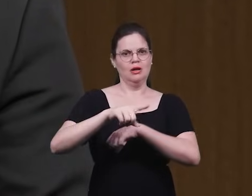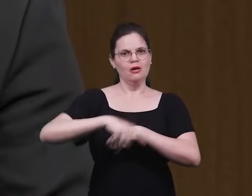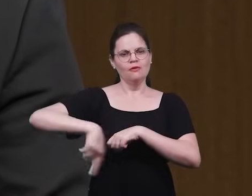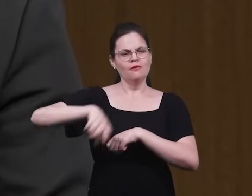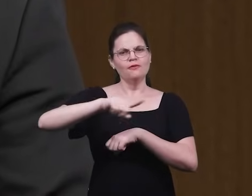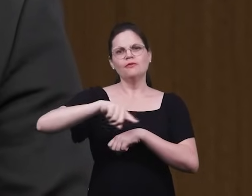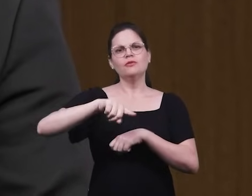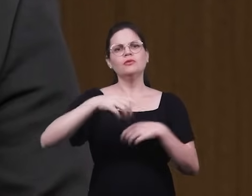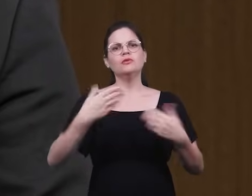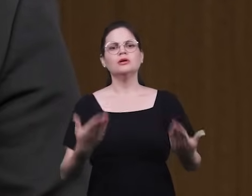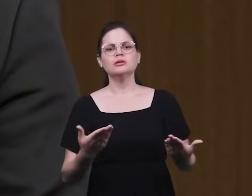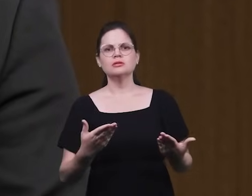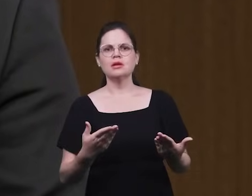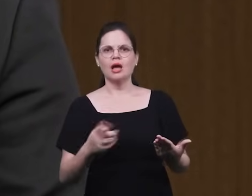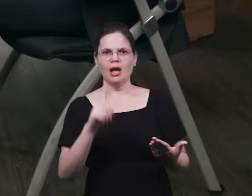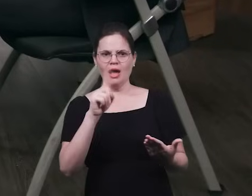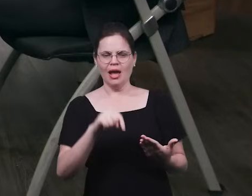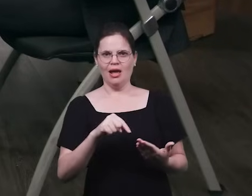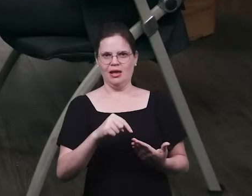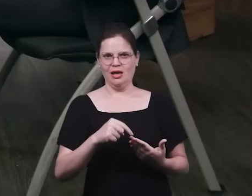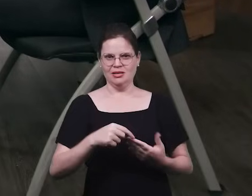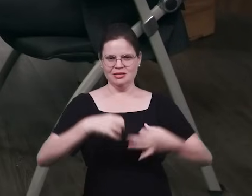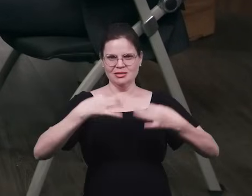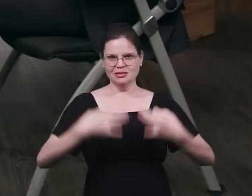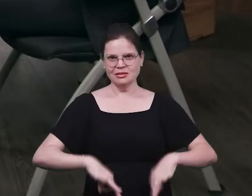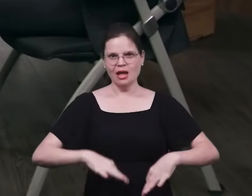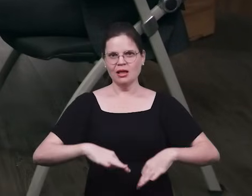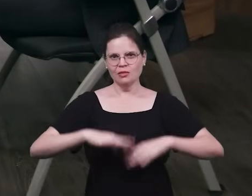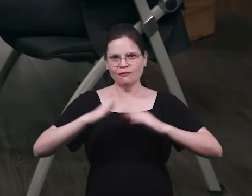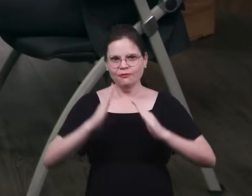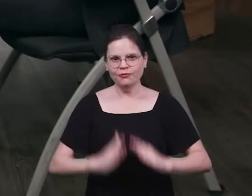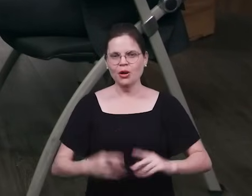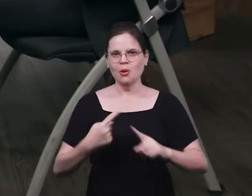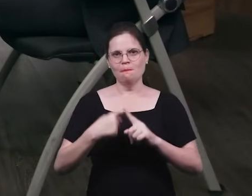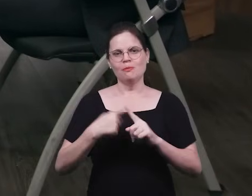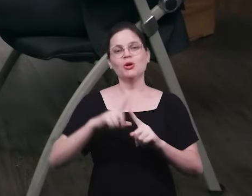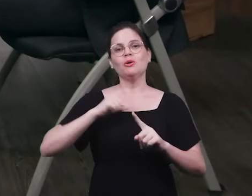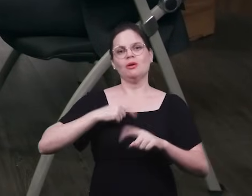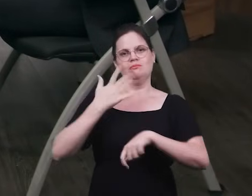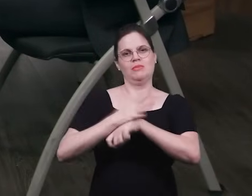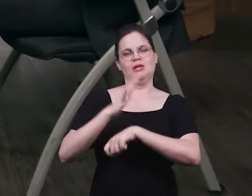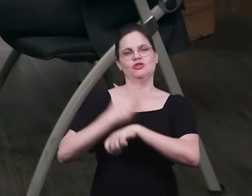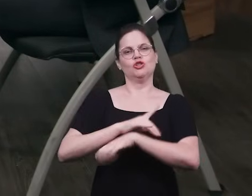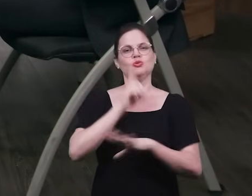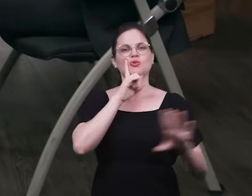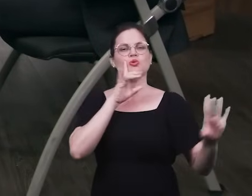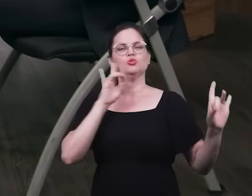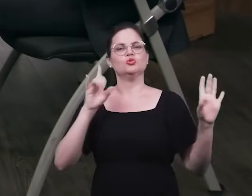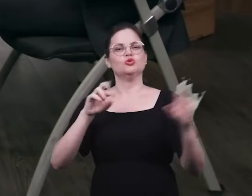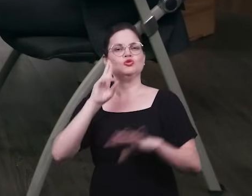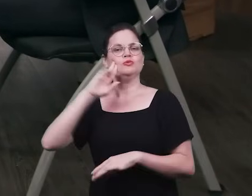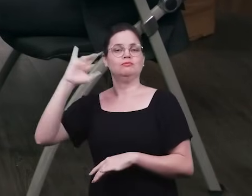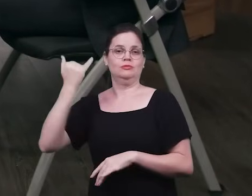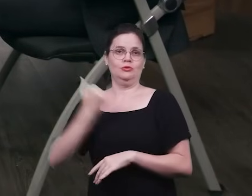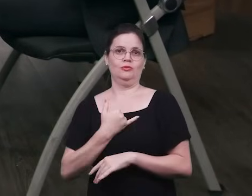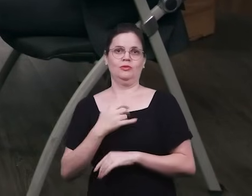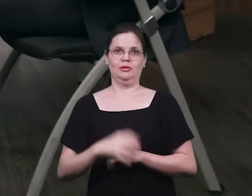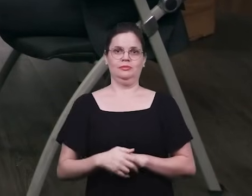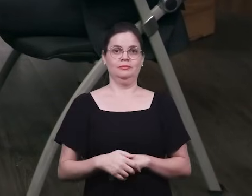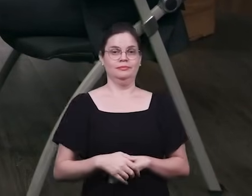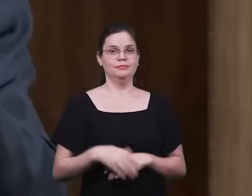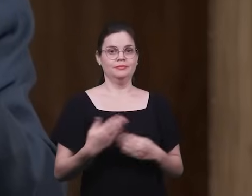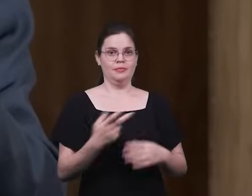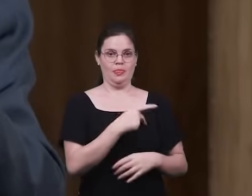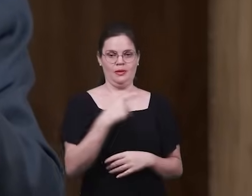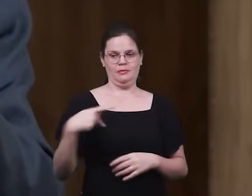as suas palavras o homem prudente amém e e o o pastor Douglas usou uma expressão do engano